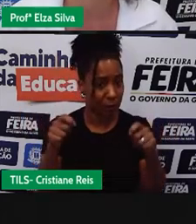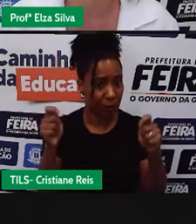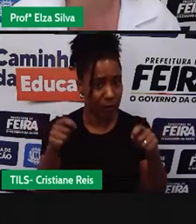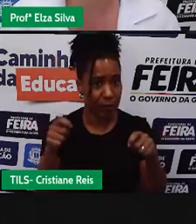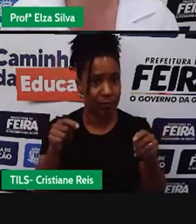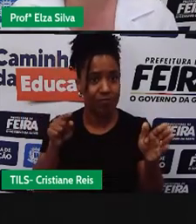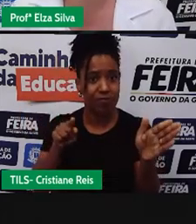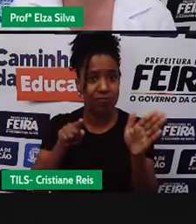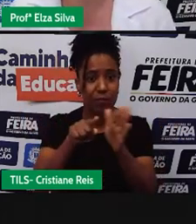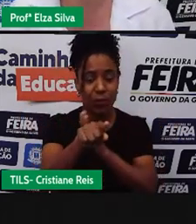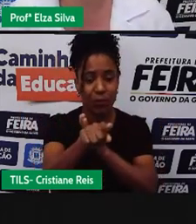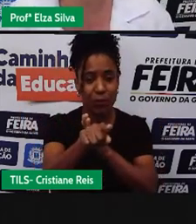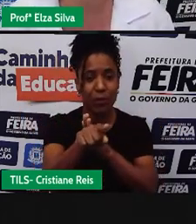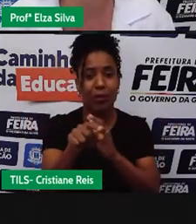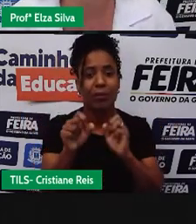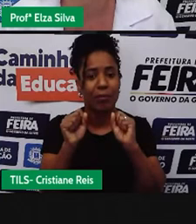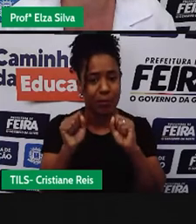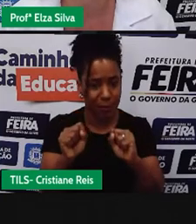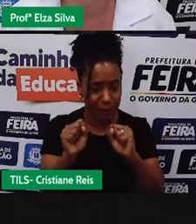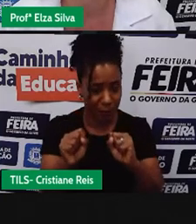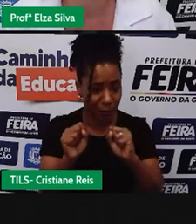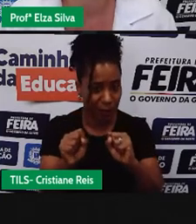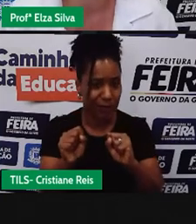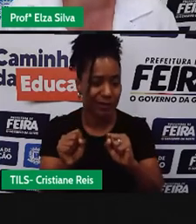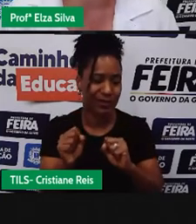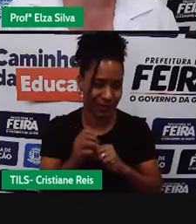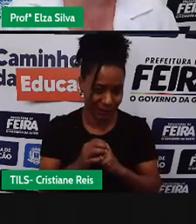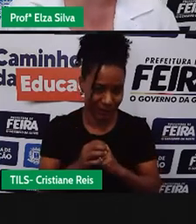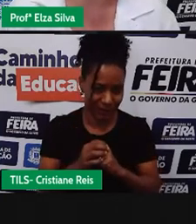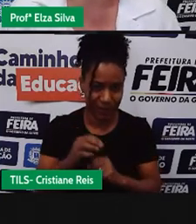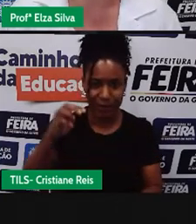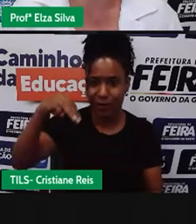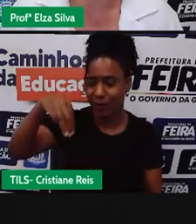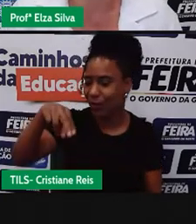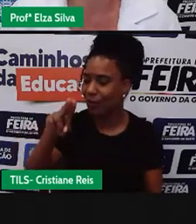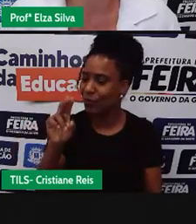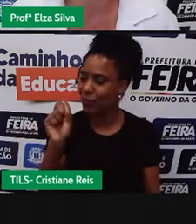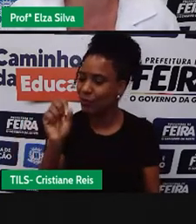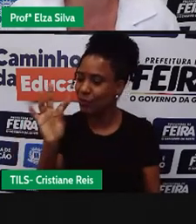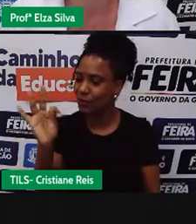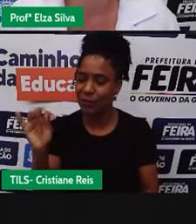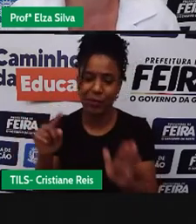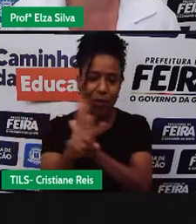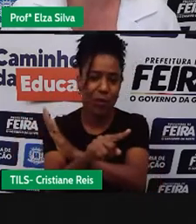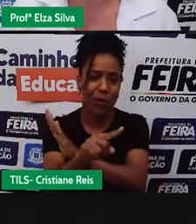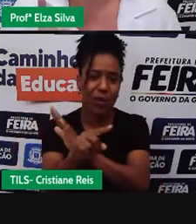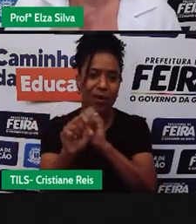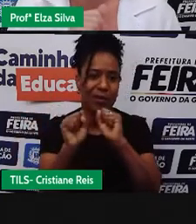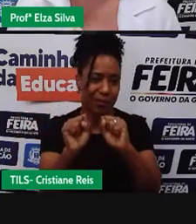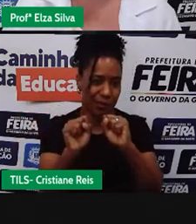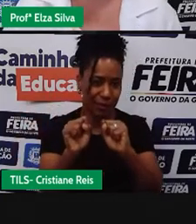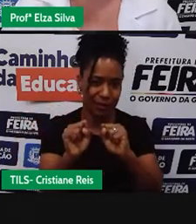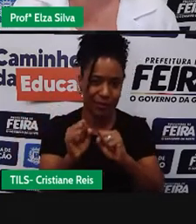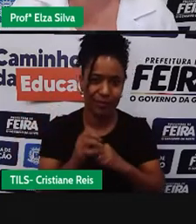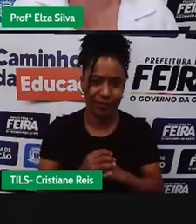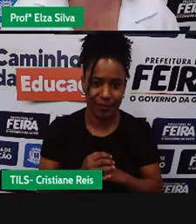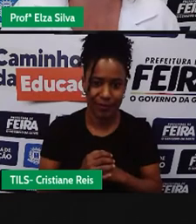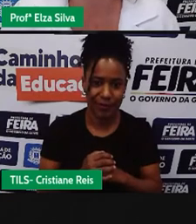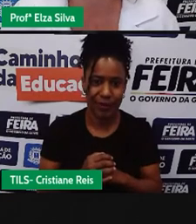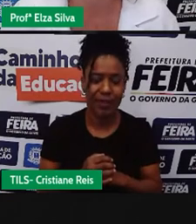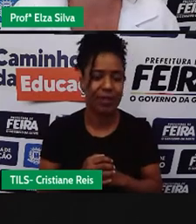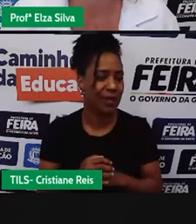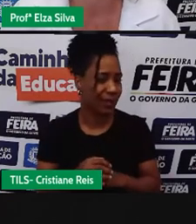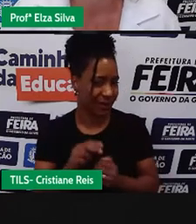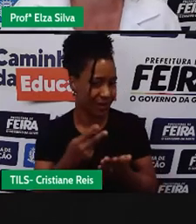perguntas utilizando este modal. Must we follow the rules? Nós devemos seguir as